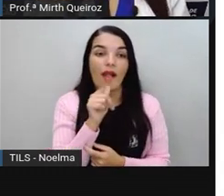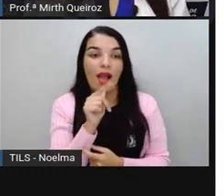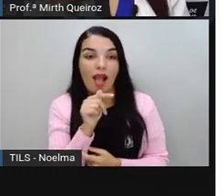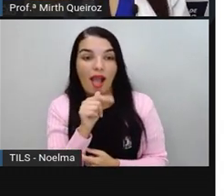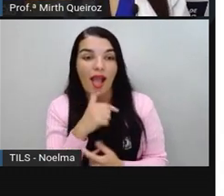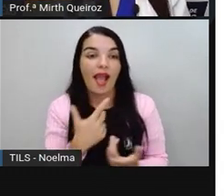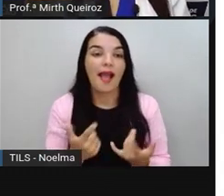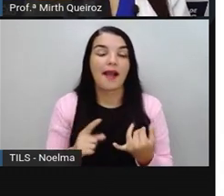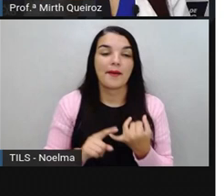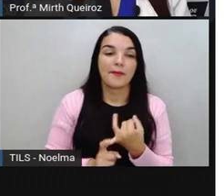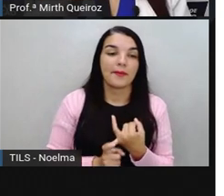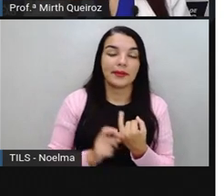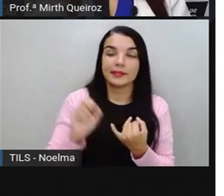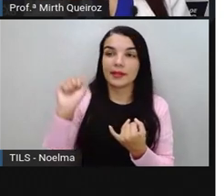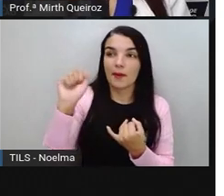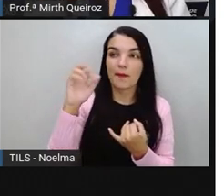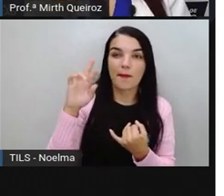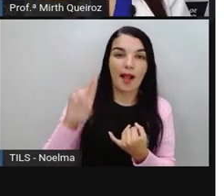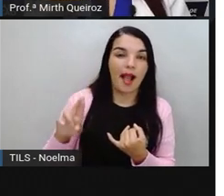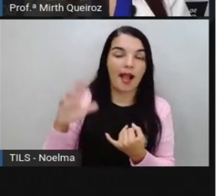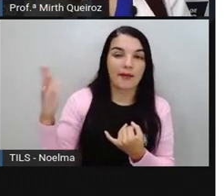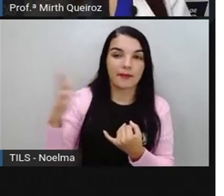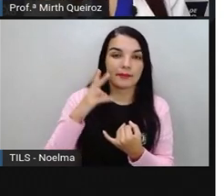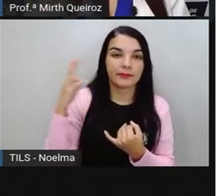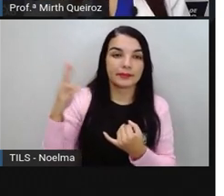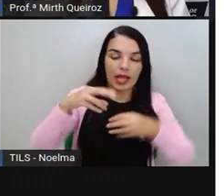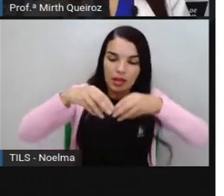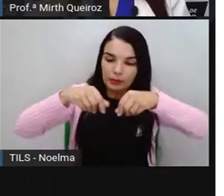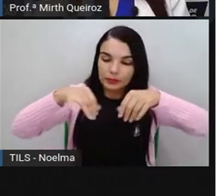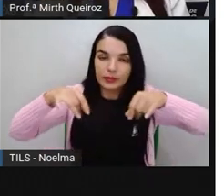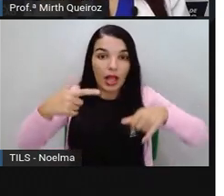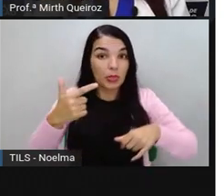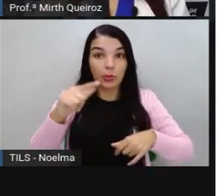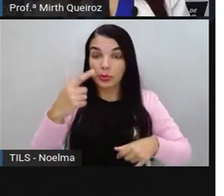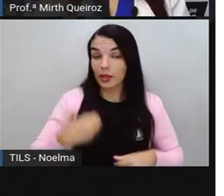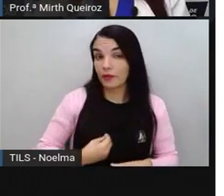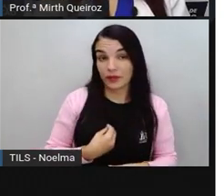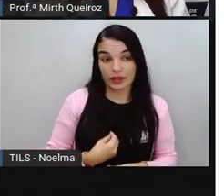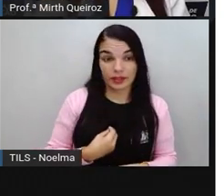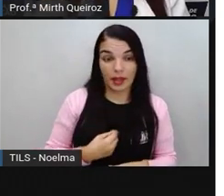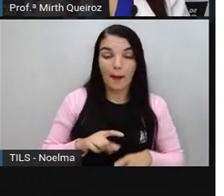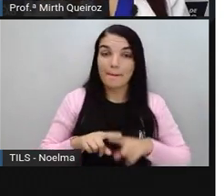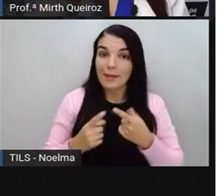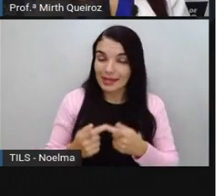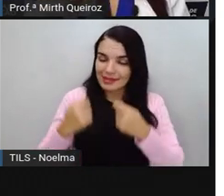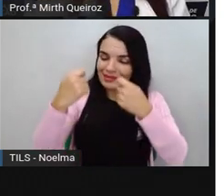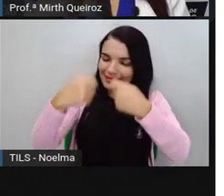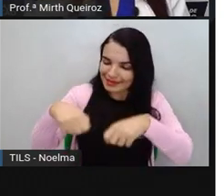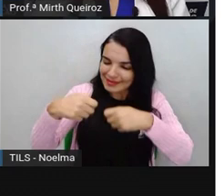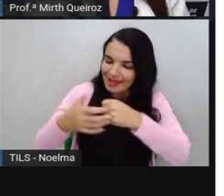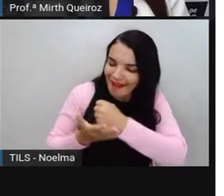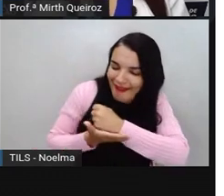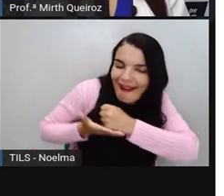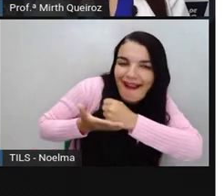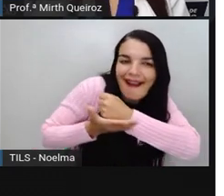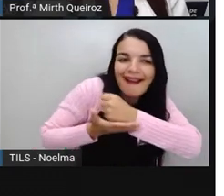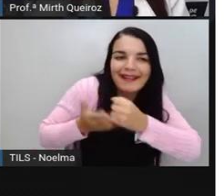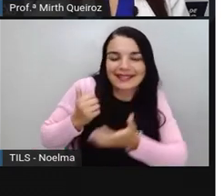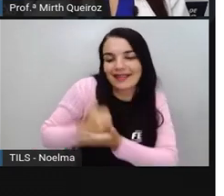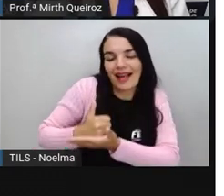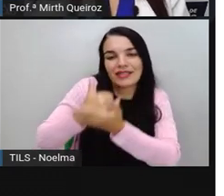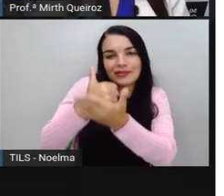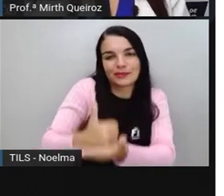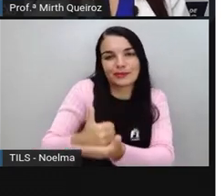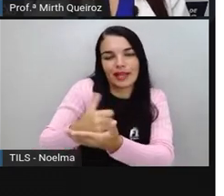água, o ar, a terra não tem vida, mas ajudam aí na